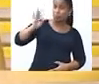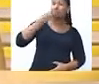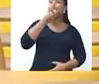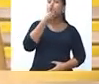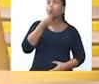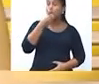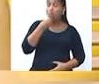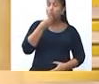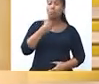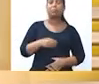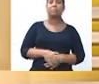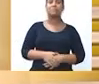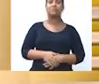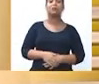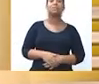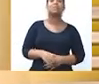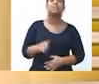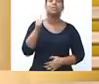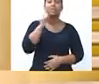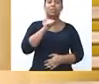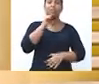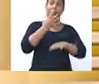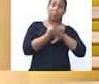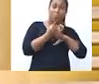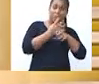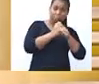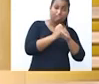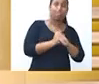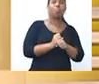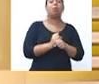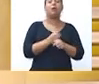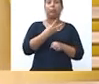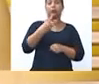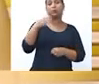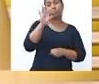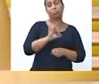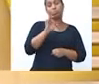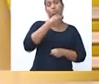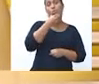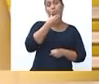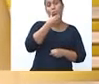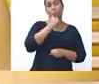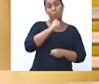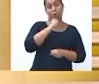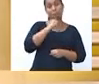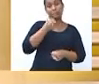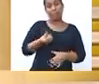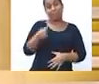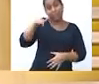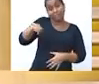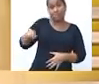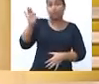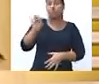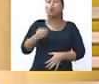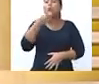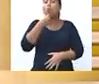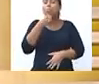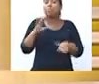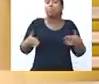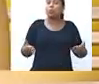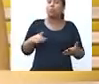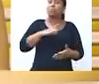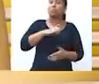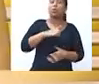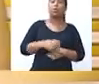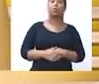74% homens, e ciências exatas, 33% de mulheres, 67% homens. Então, também em termos